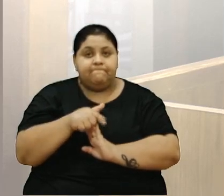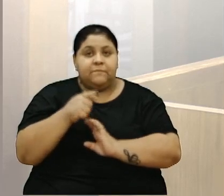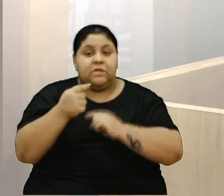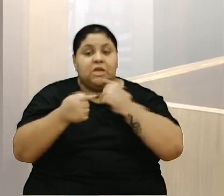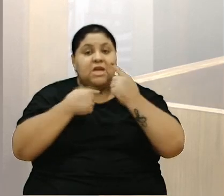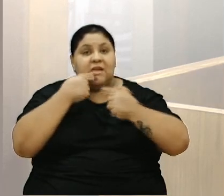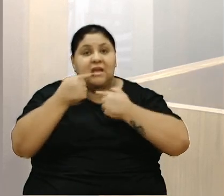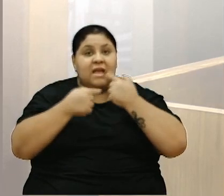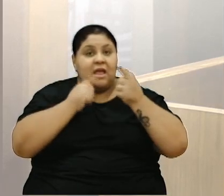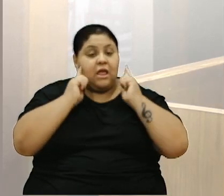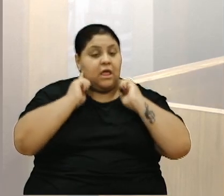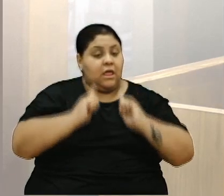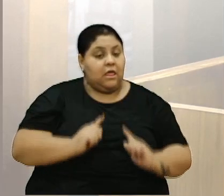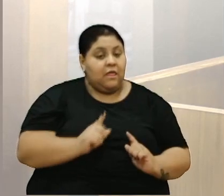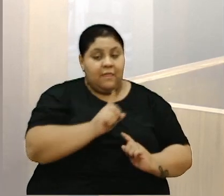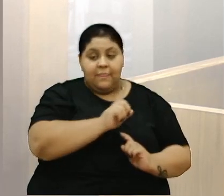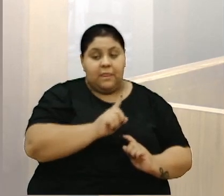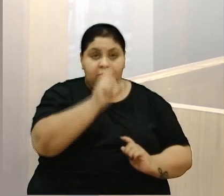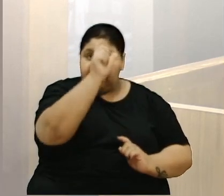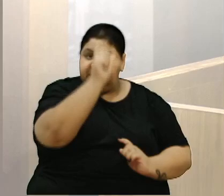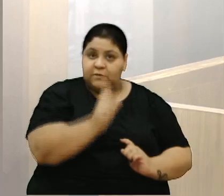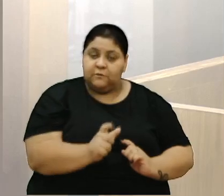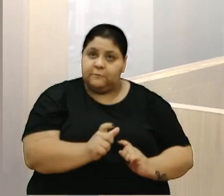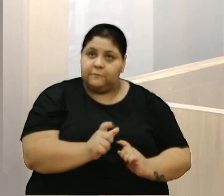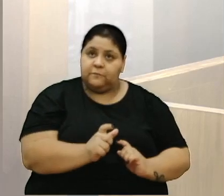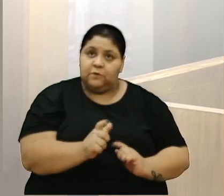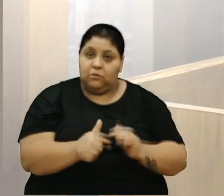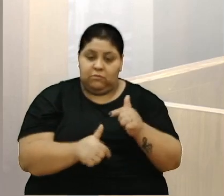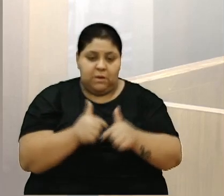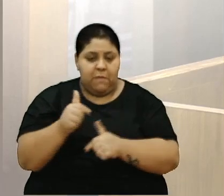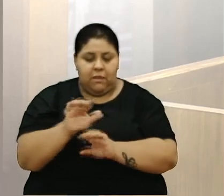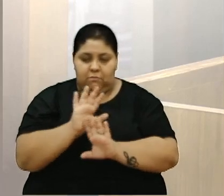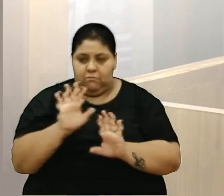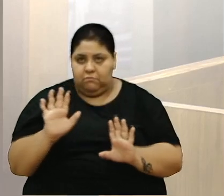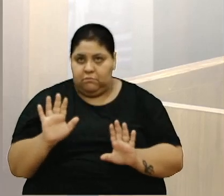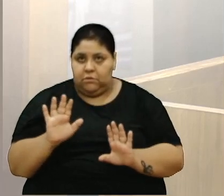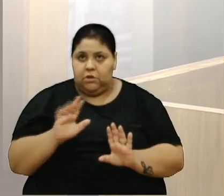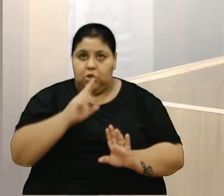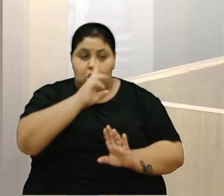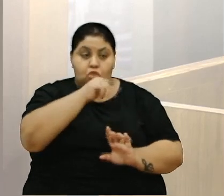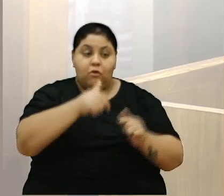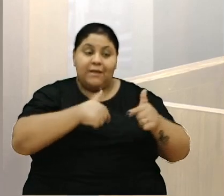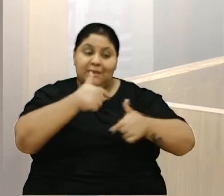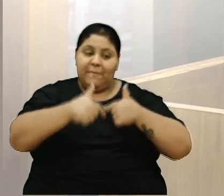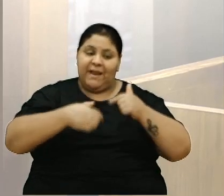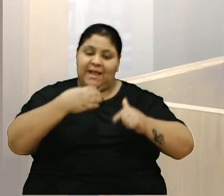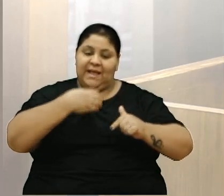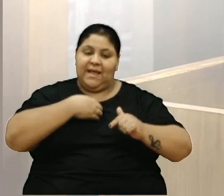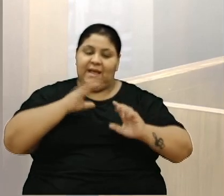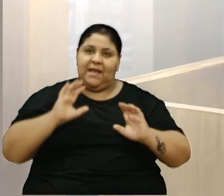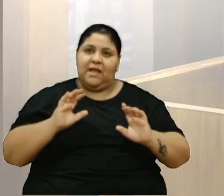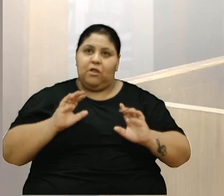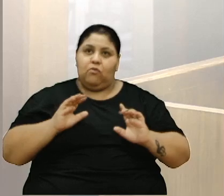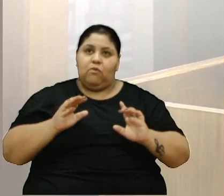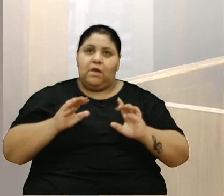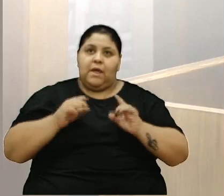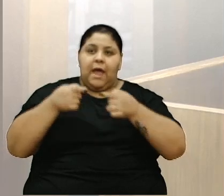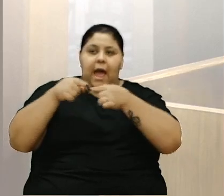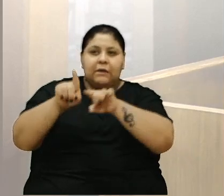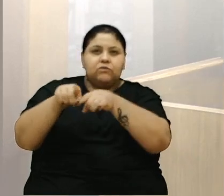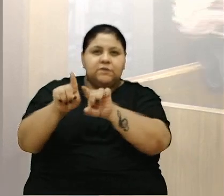à gestão, não às pessoas. Eu não trabalho assim. Nunca trabalhei assim. Nunca acusei um aluno.